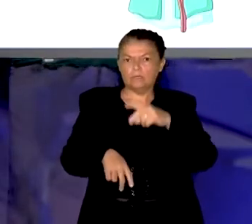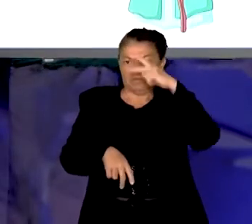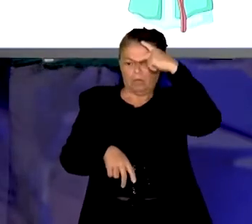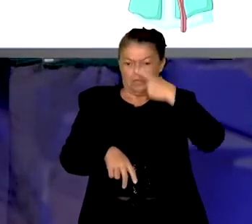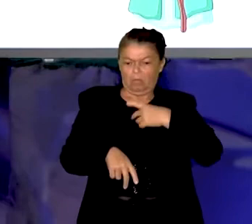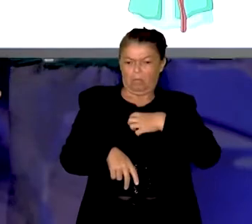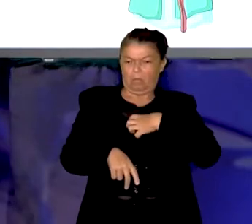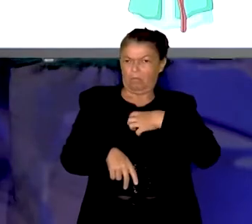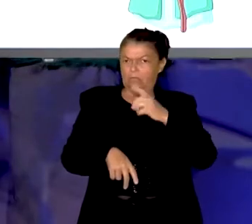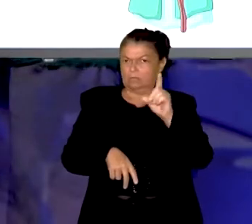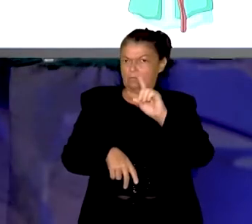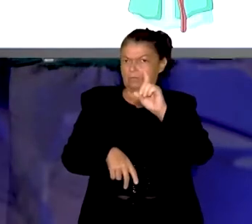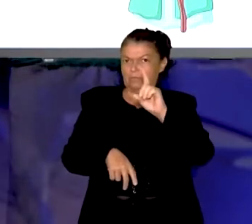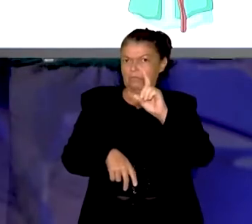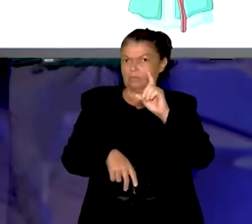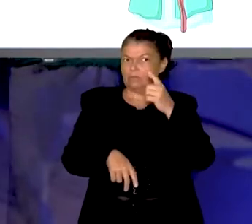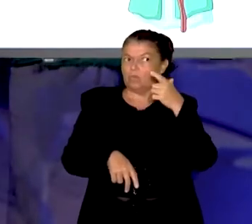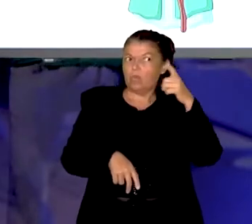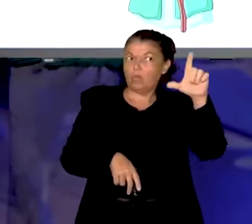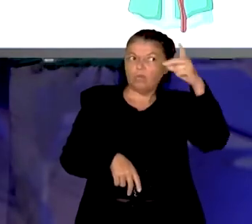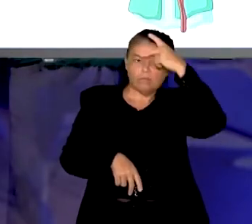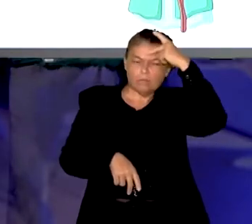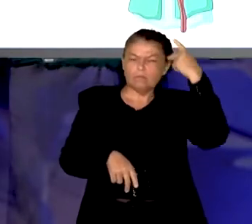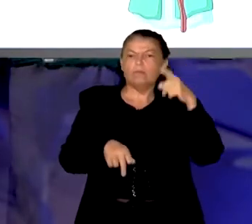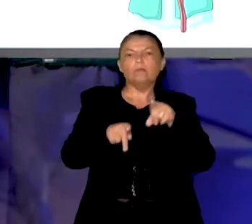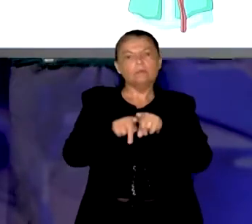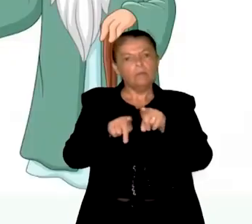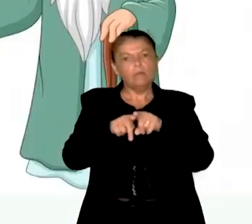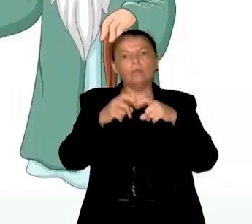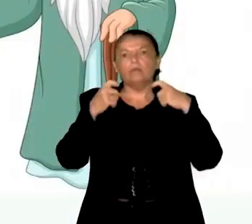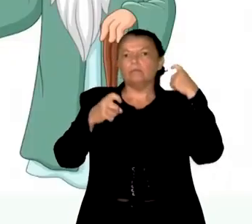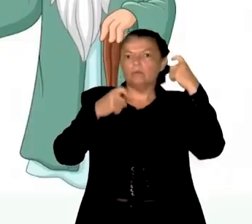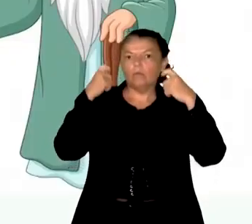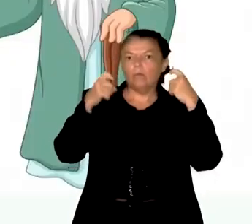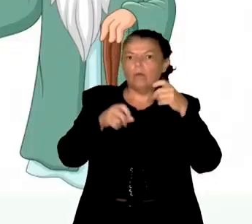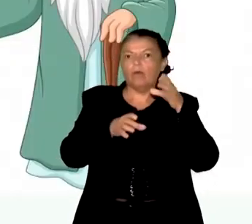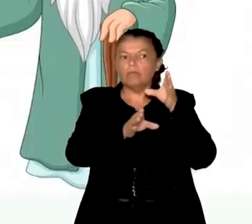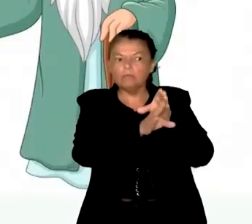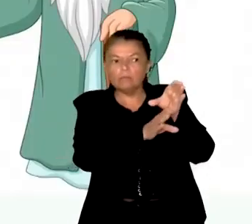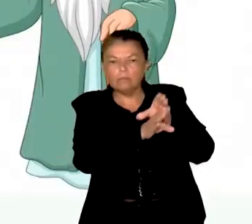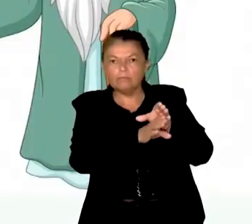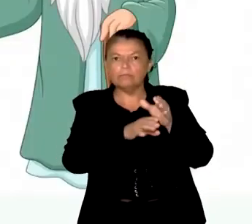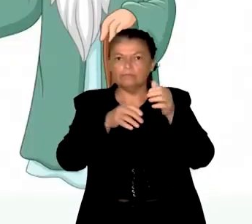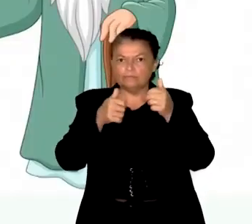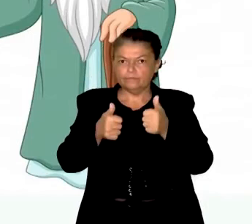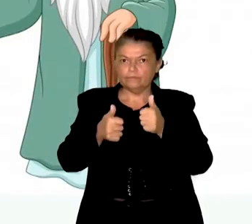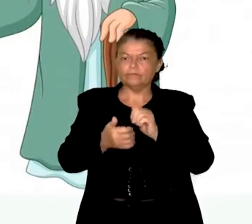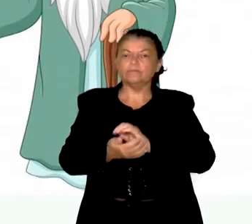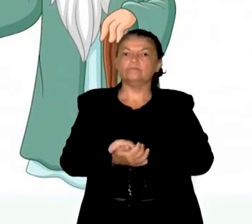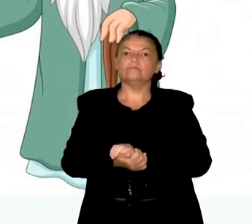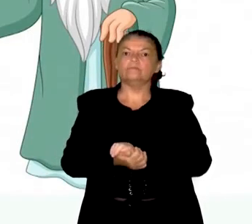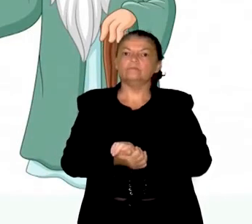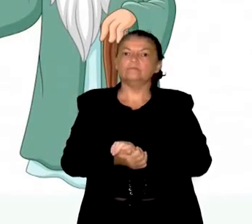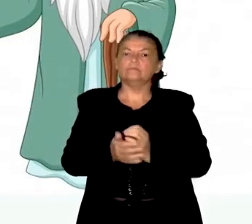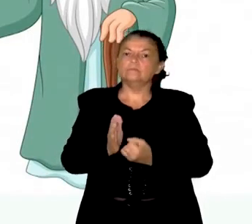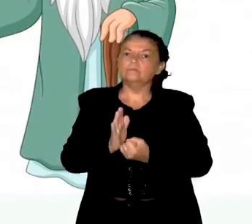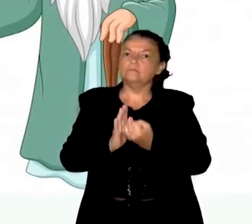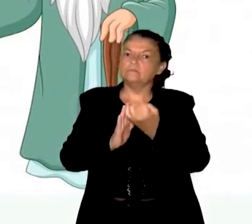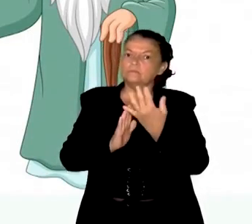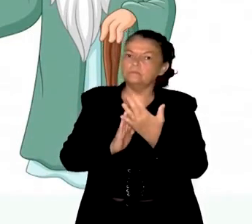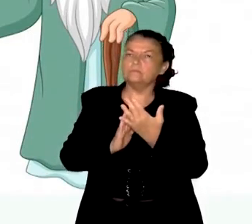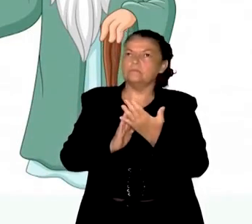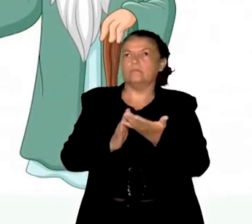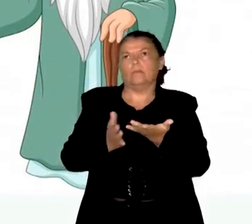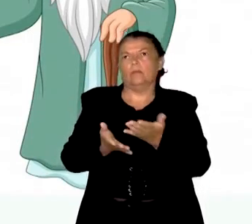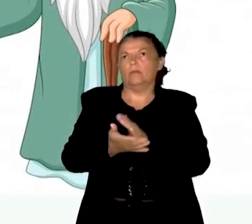é? Nós temos aqui para ilustrar a foto de um ancião, vamos pensar assim, não é? Porque muitas vezes também, quando a gente